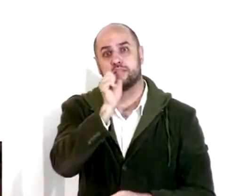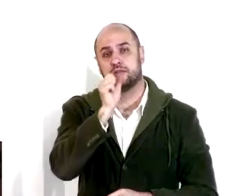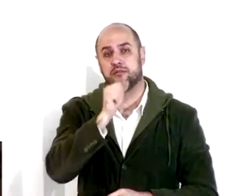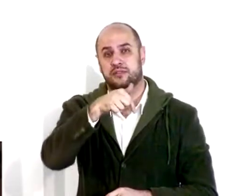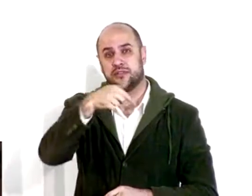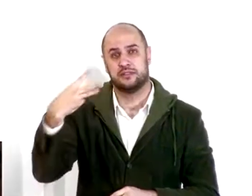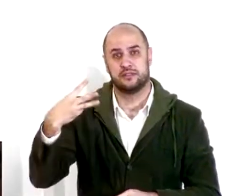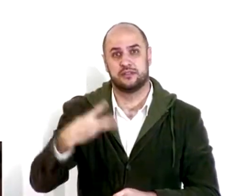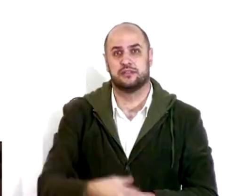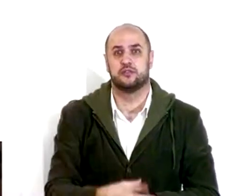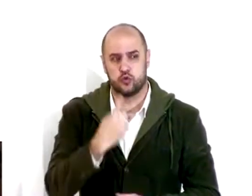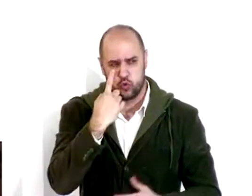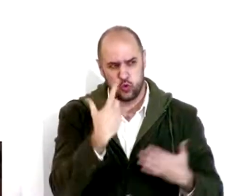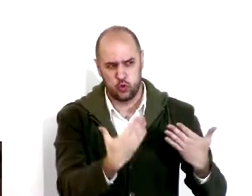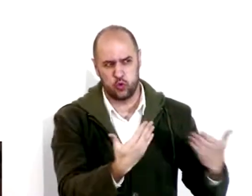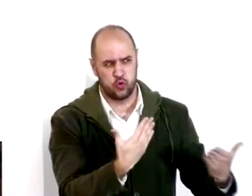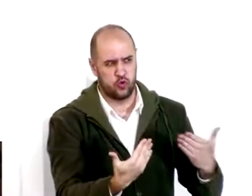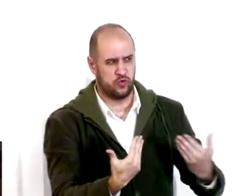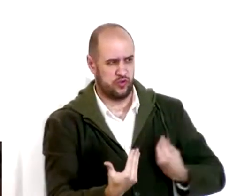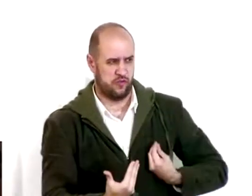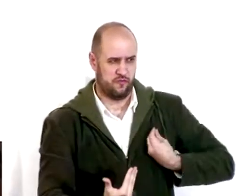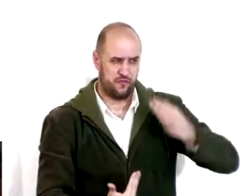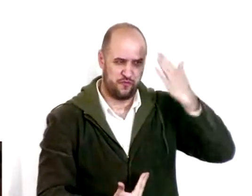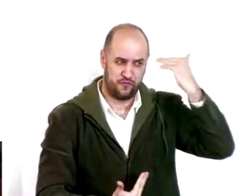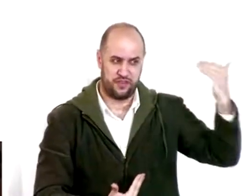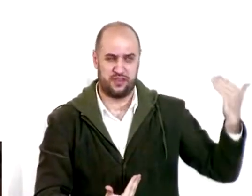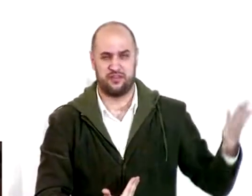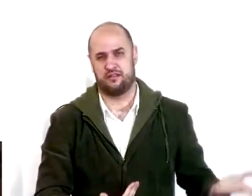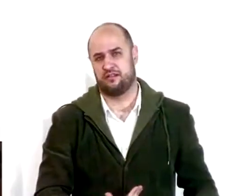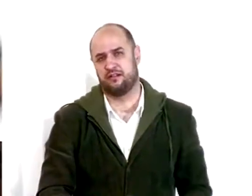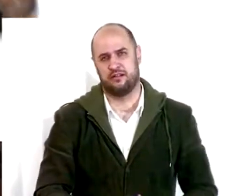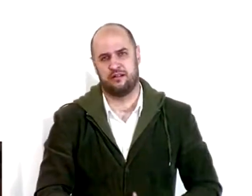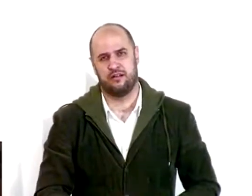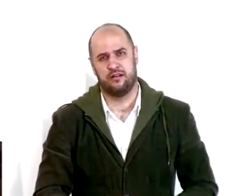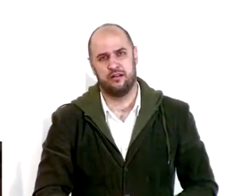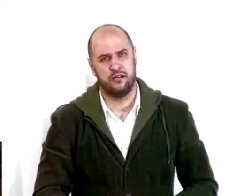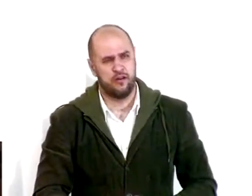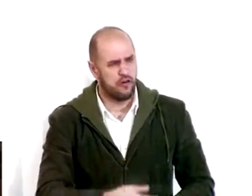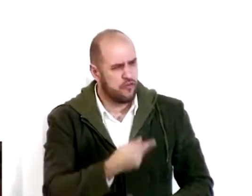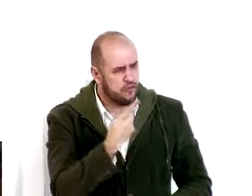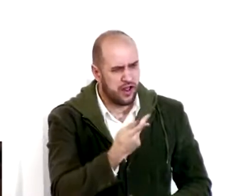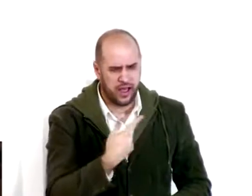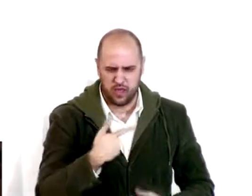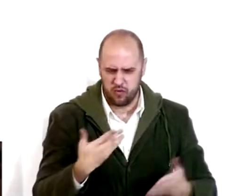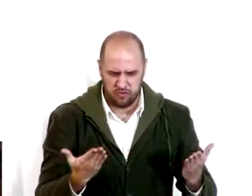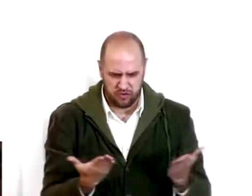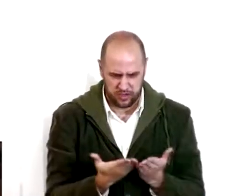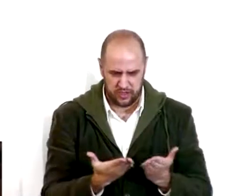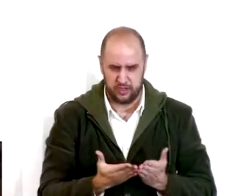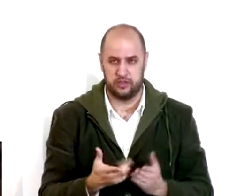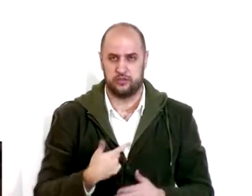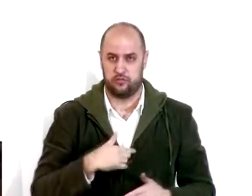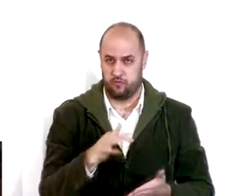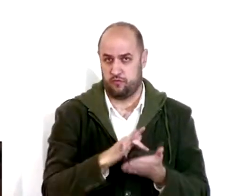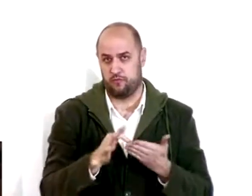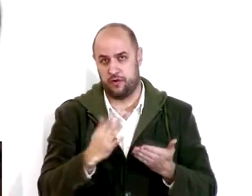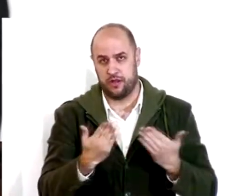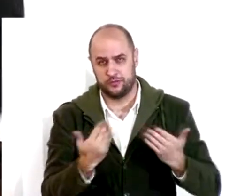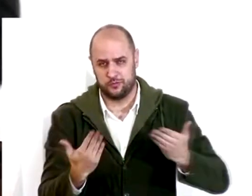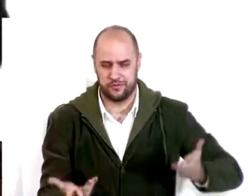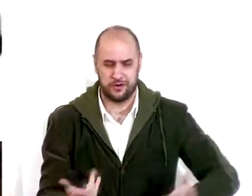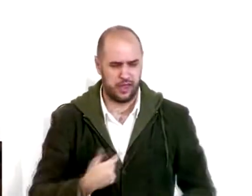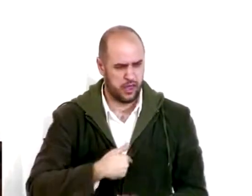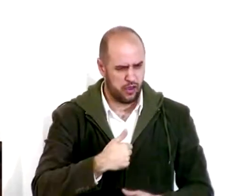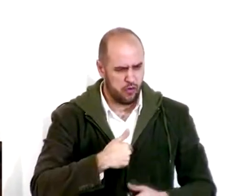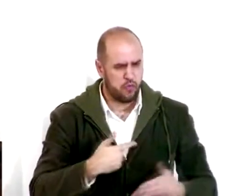a prosperidade dos ímpios. Ele diz: olha, eu sou crente, parafraseando o Salmo 73. Eu